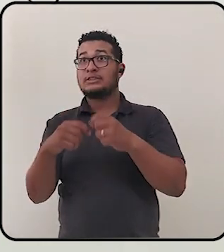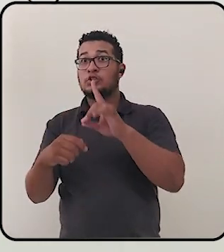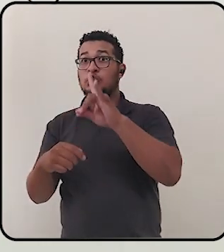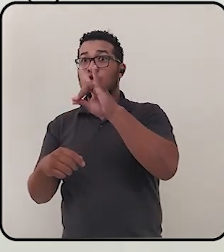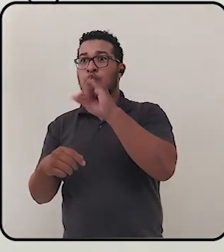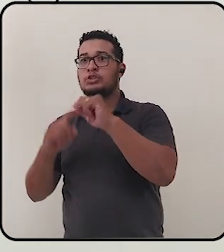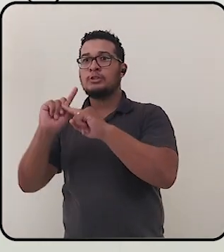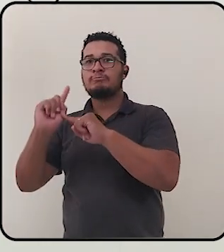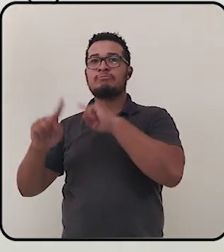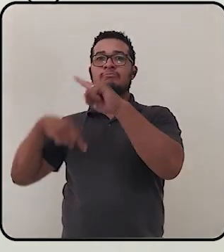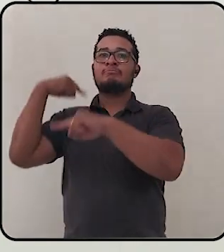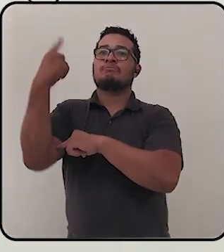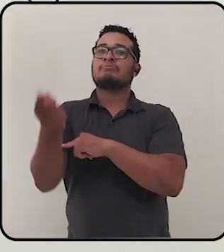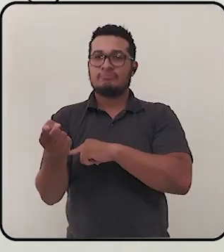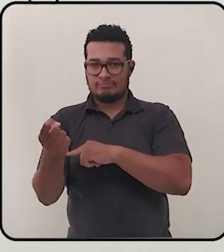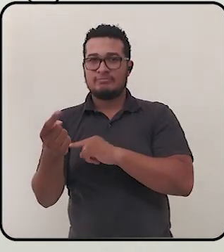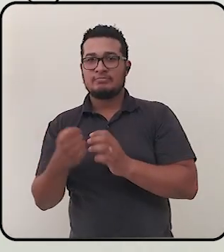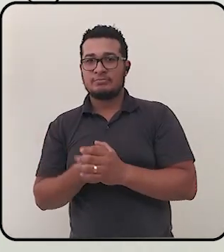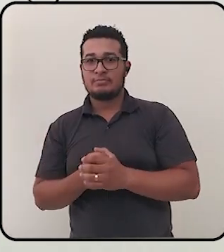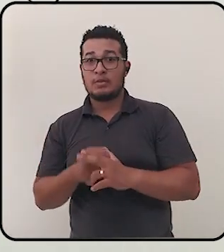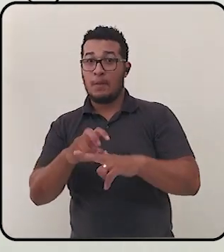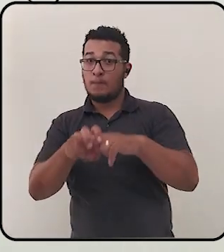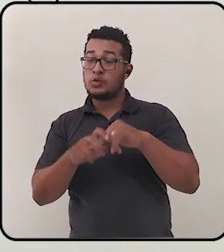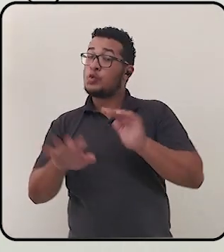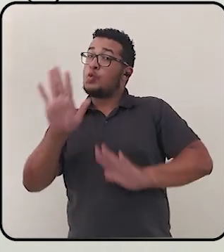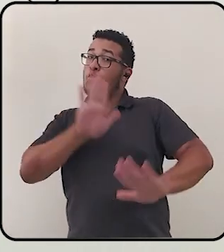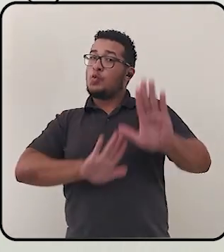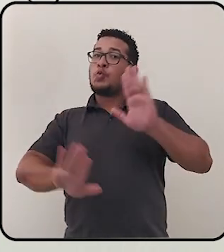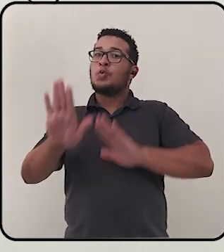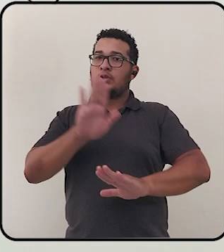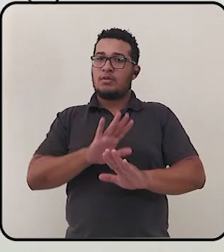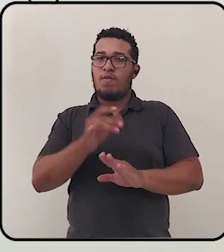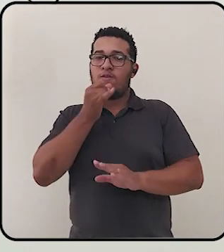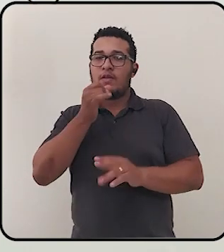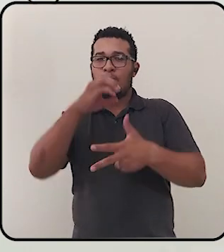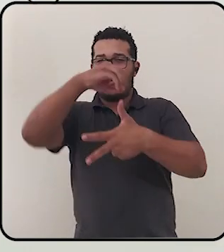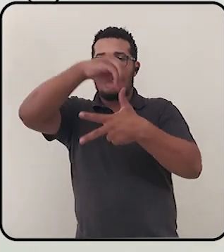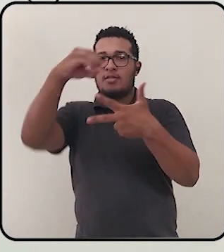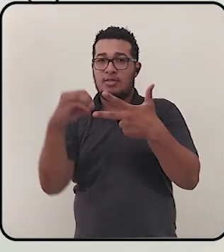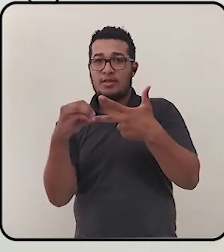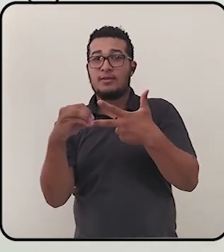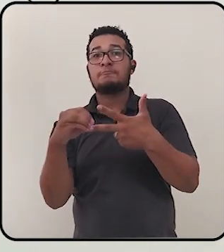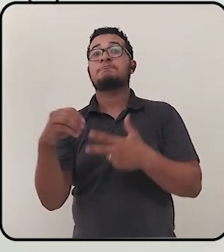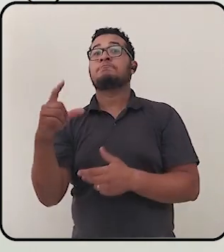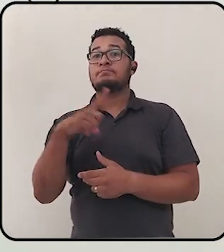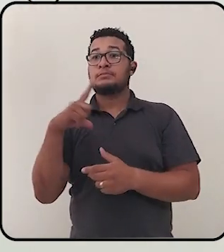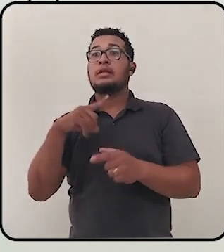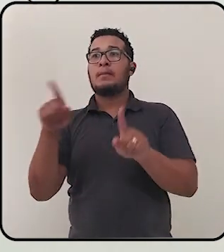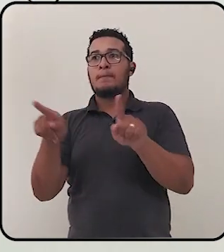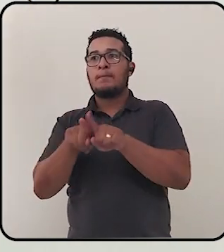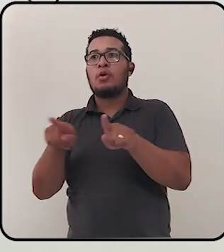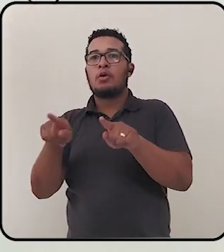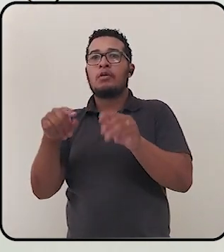aí eu tenho que lembrar do dia seguinte. Cuidado,